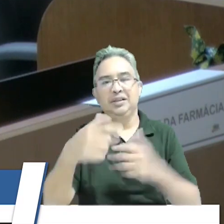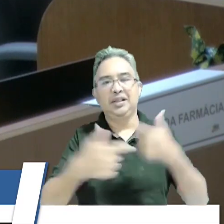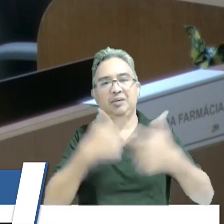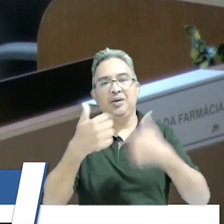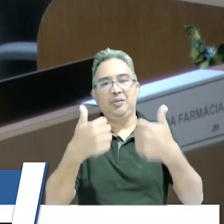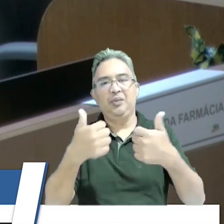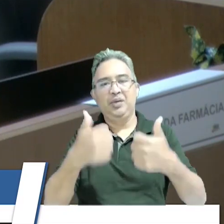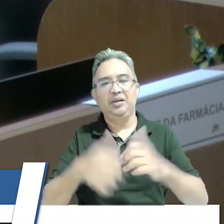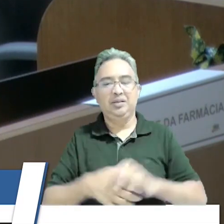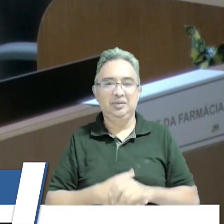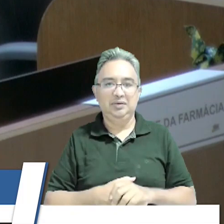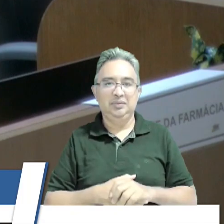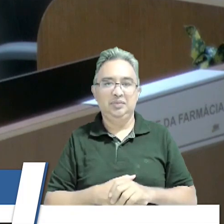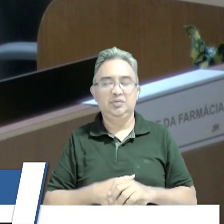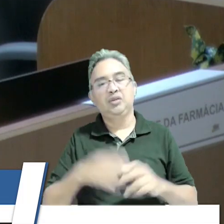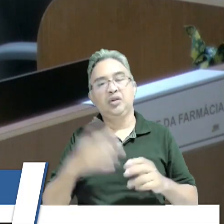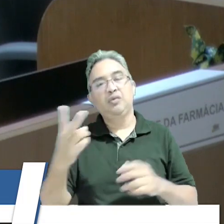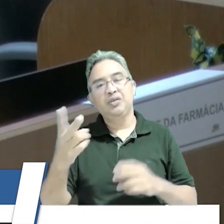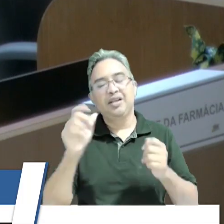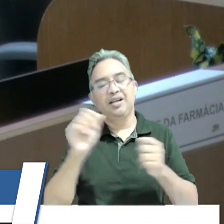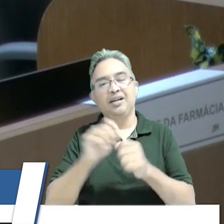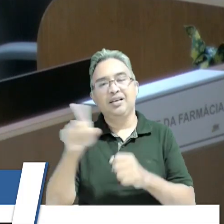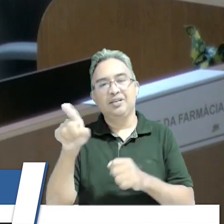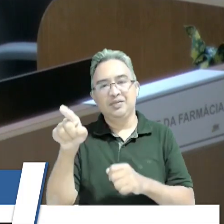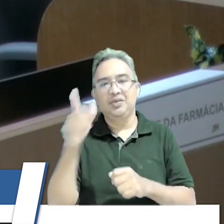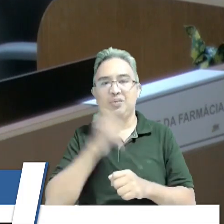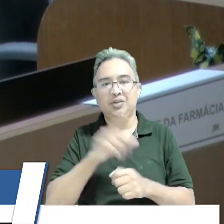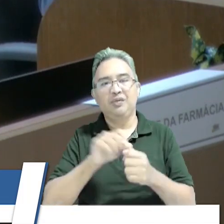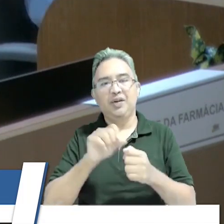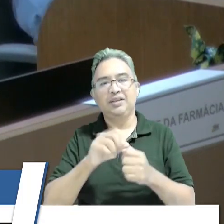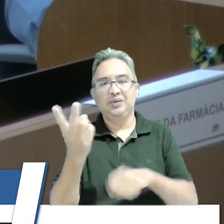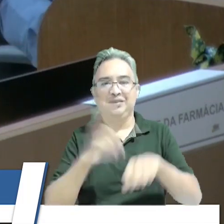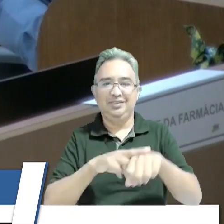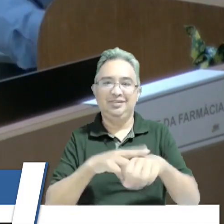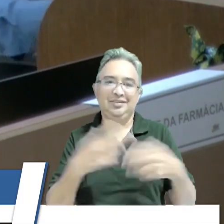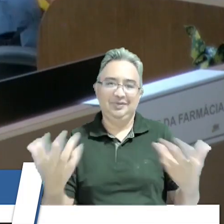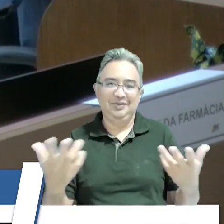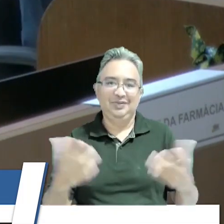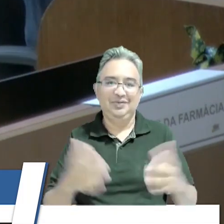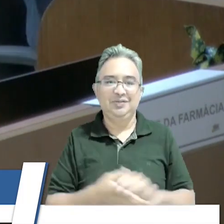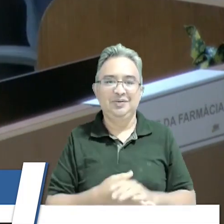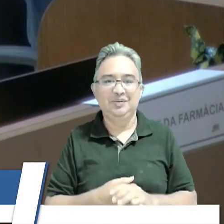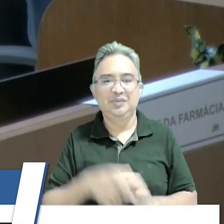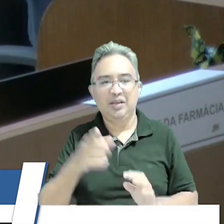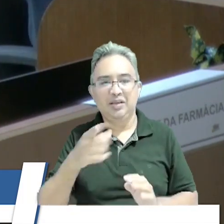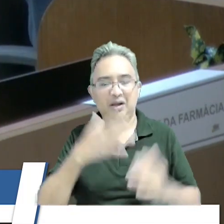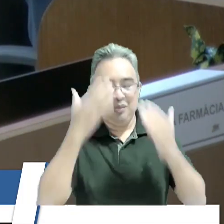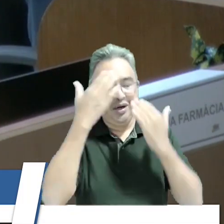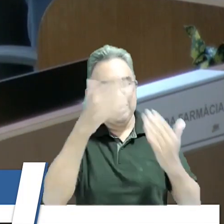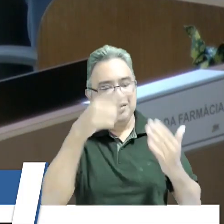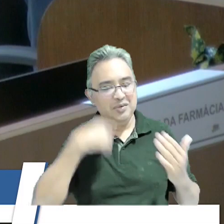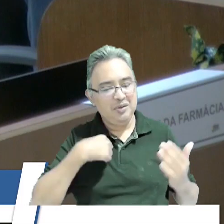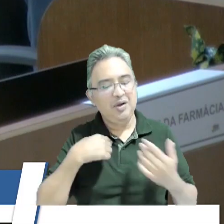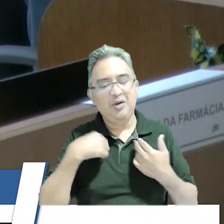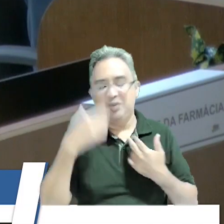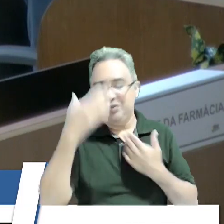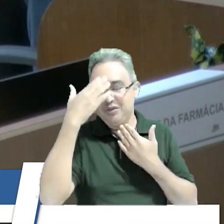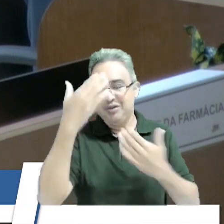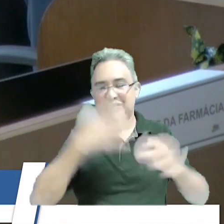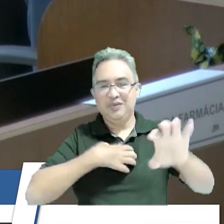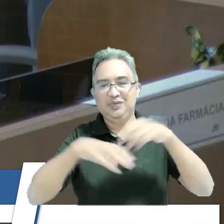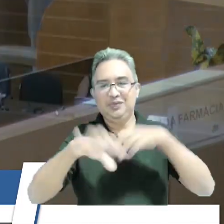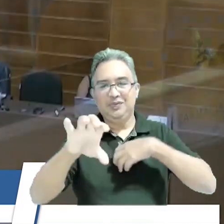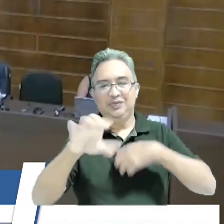trabalho. Então, parabéns, Claudinei. E aquela gratidão que você tem por mim, eu tenho por você também. Obrigado, Claudinei.